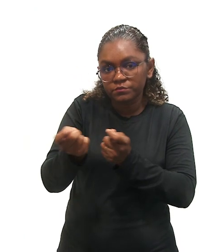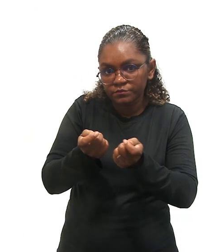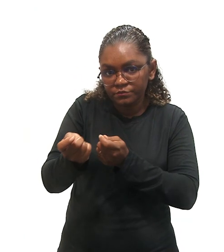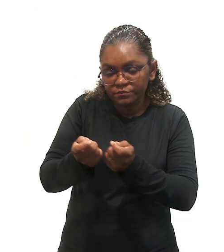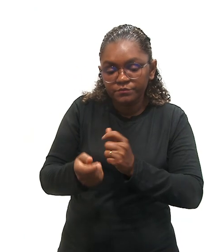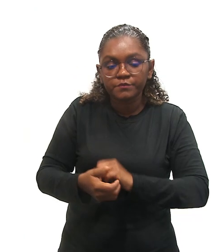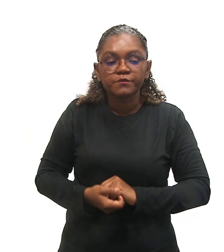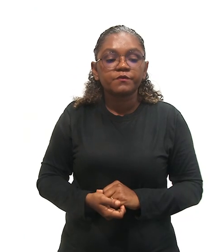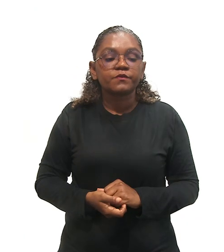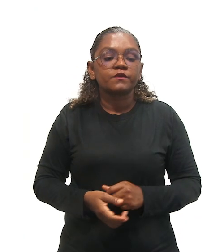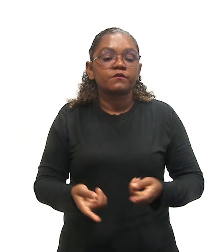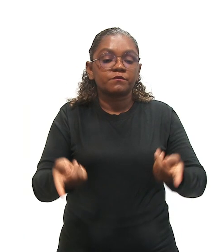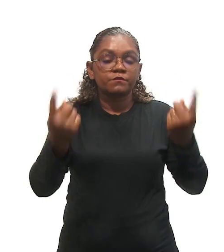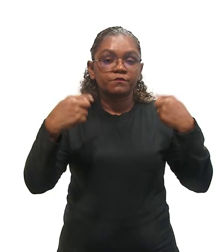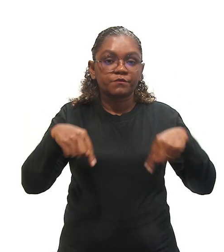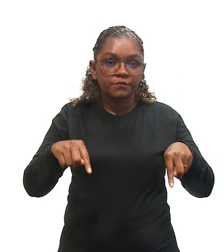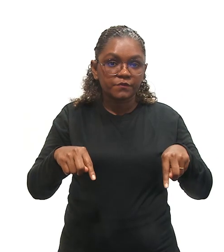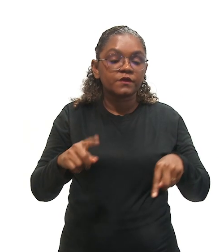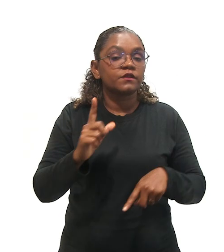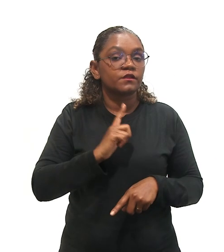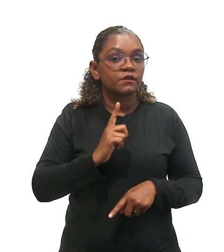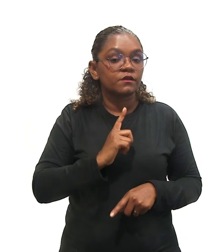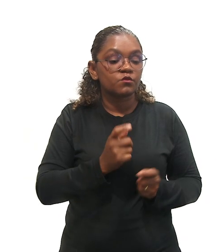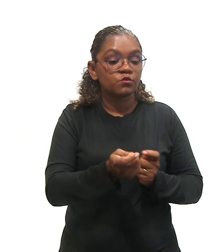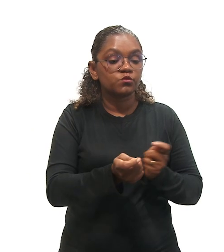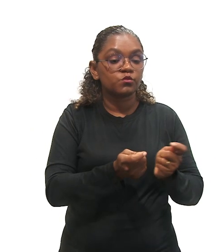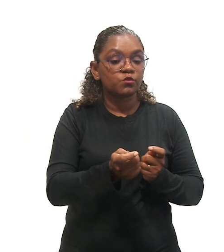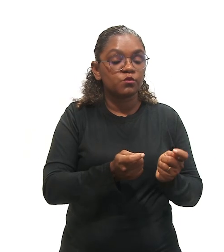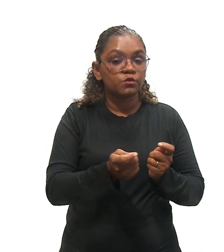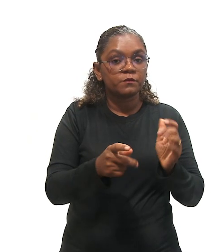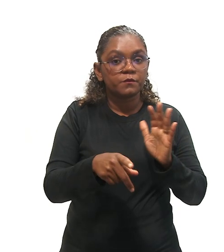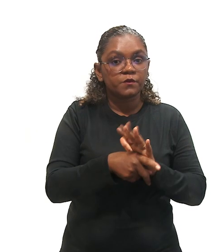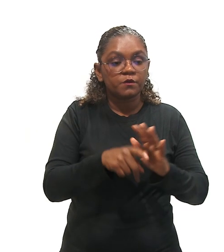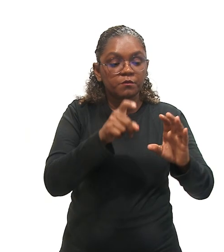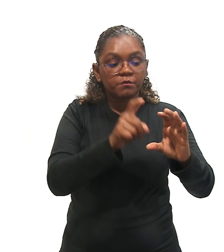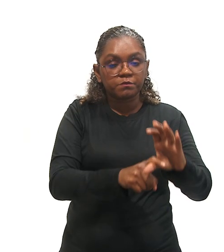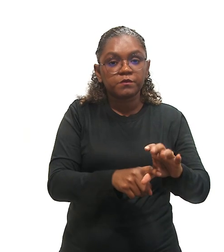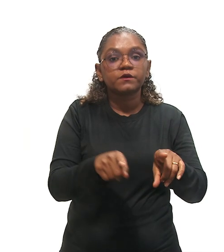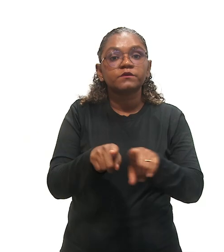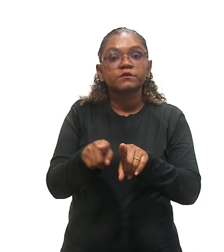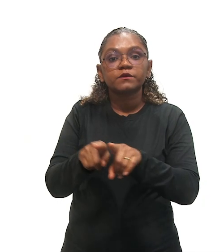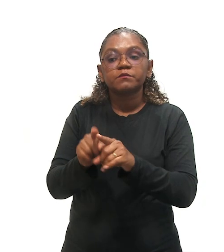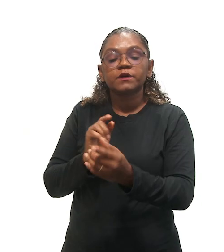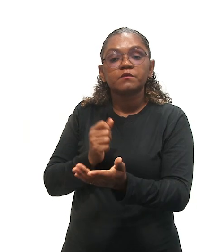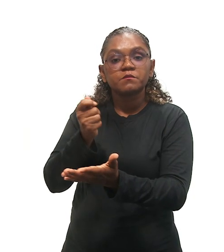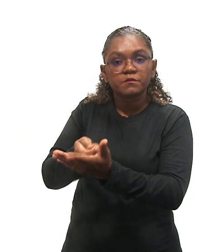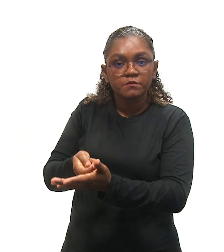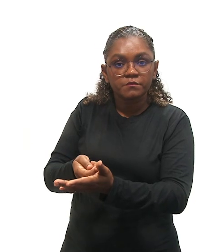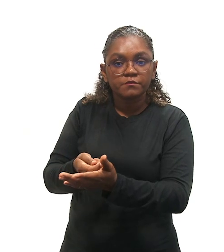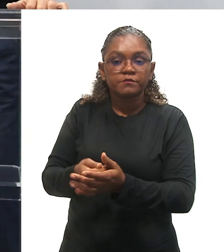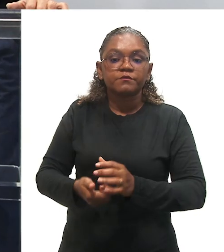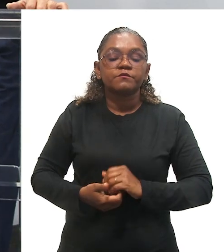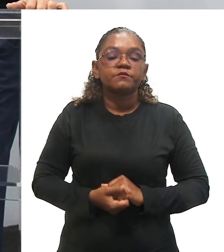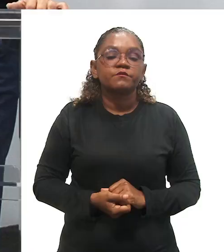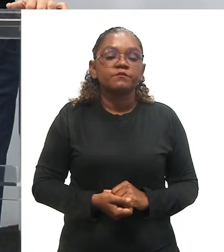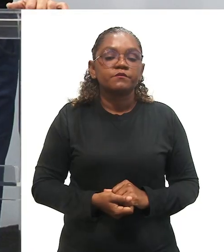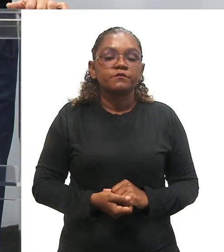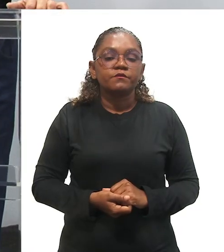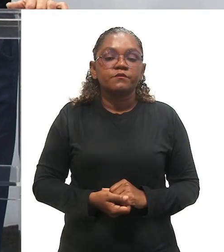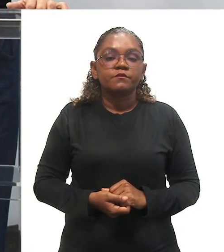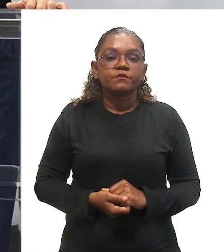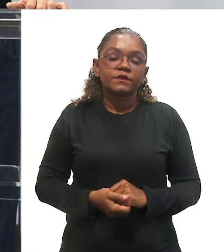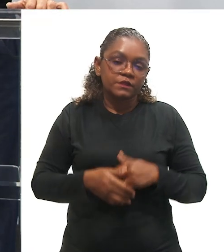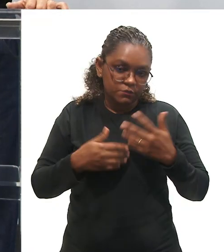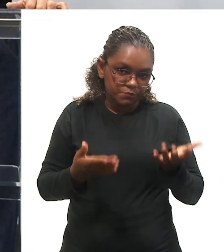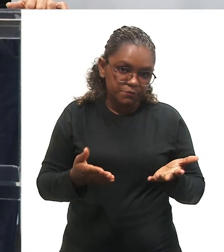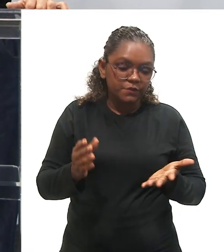Controles de devedores e controle de credores. Para alguns acadêmicos que já